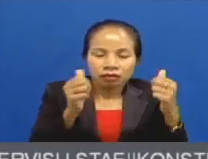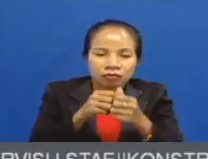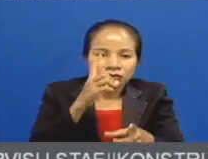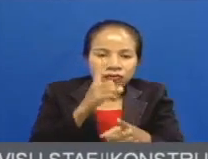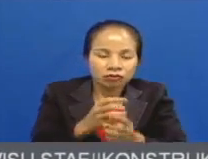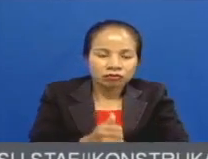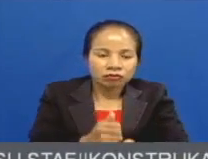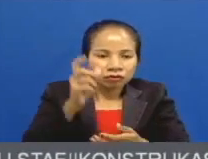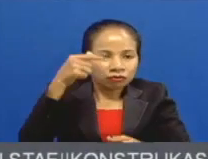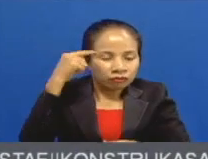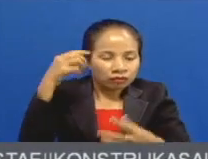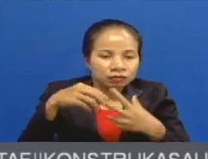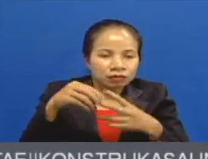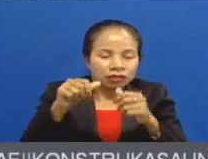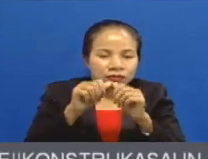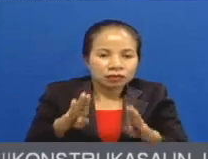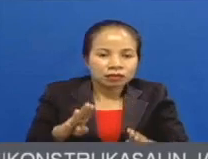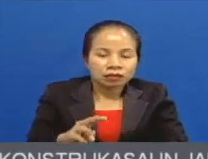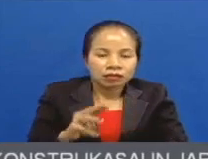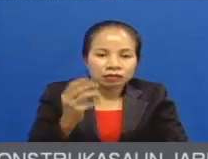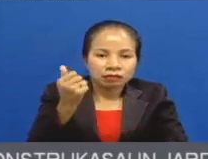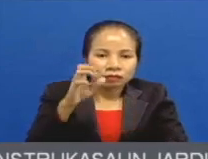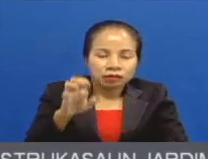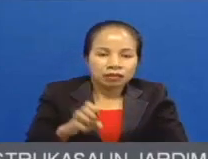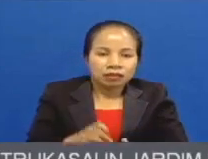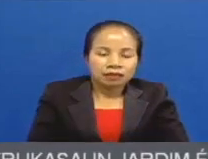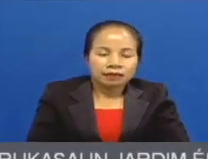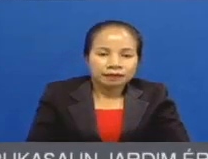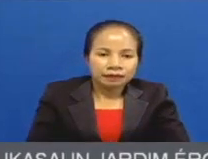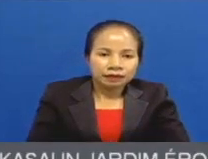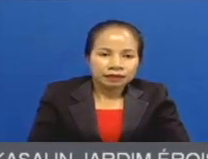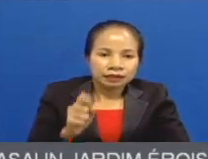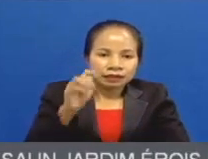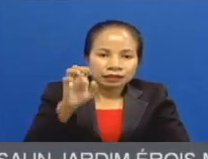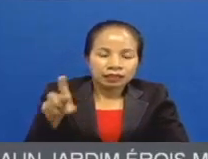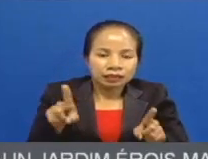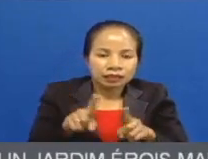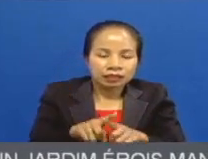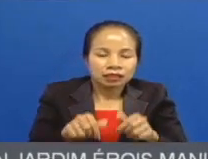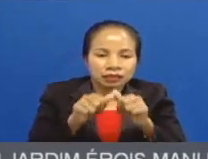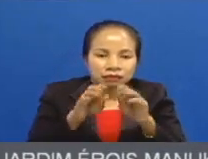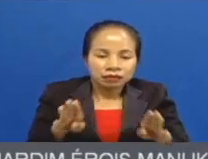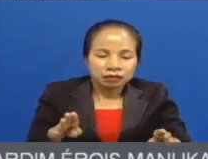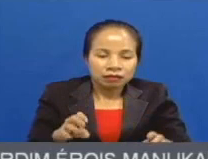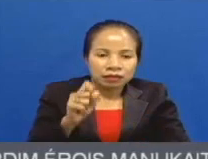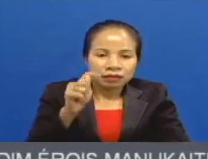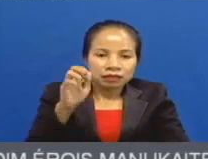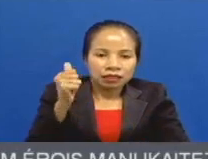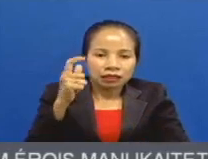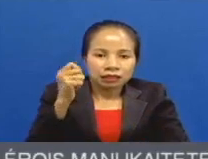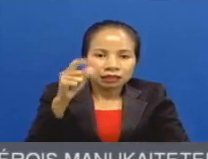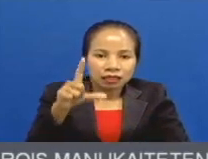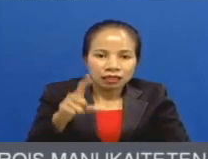ao governo, de Liu Administração Estatal. Nebema, que esta semana a administração indireta vai estatal linha, Sera